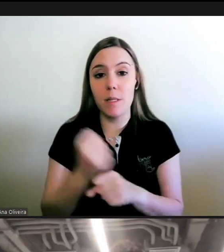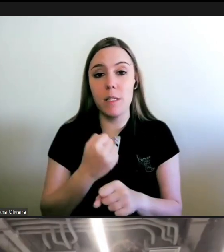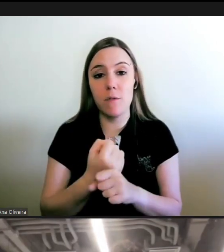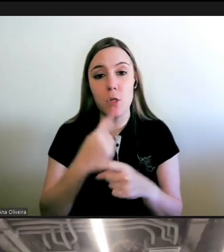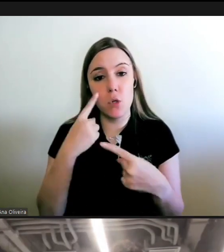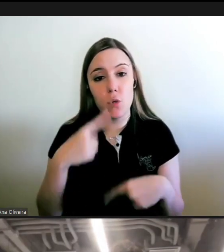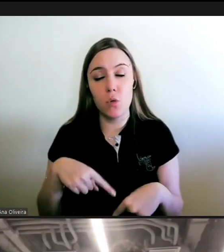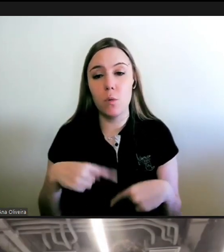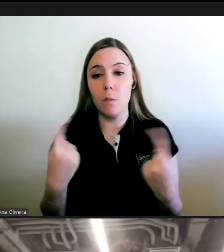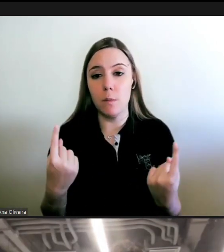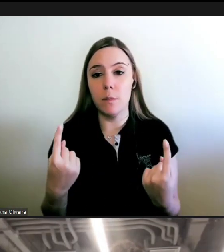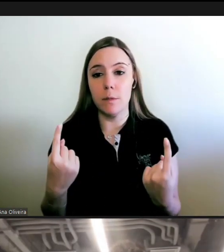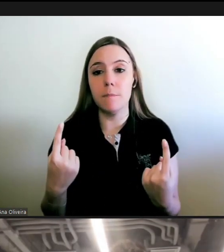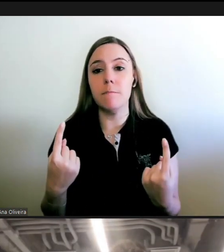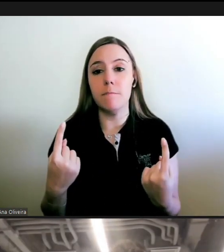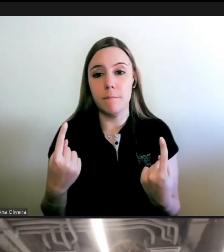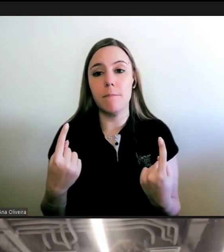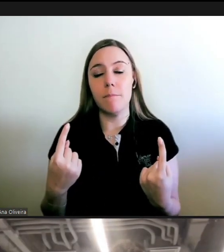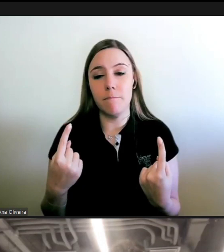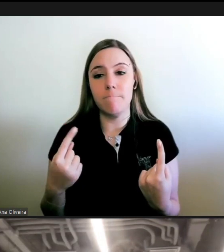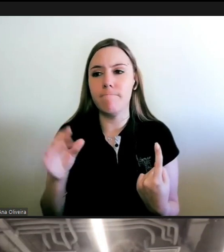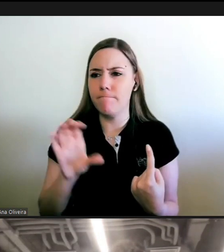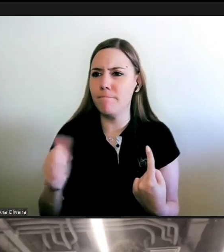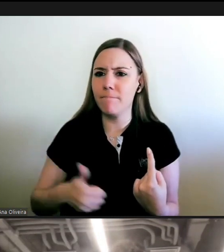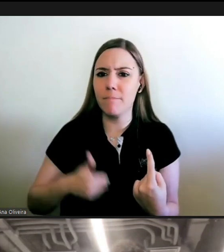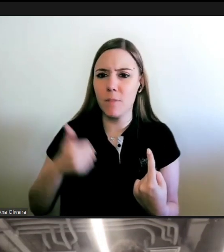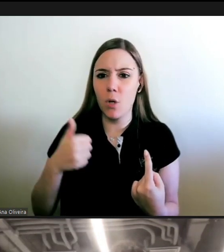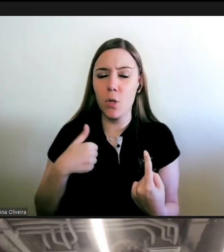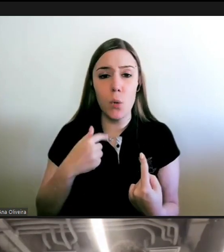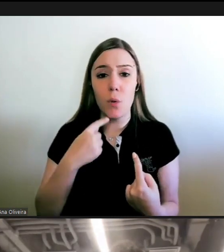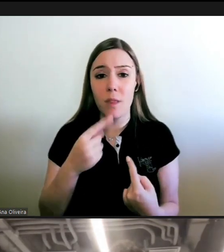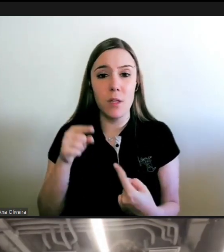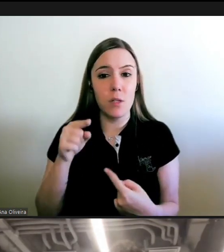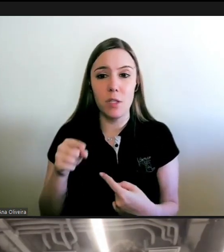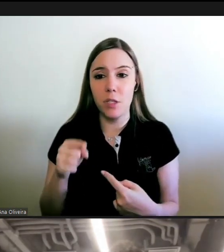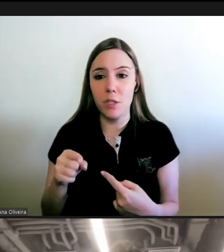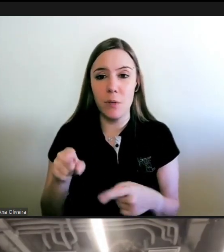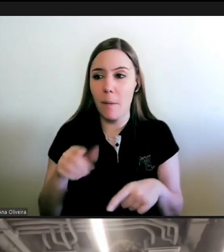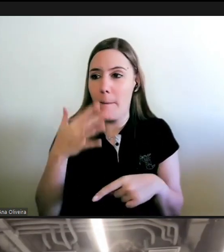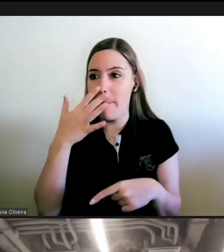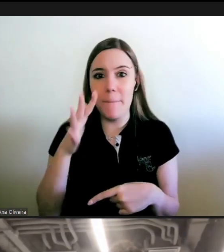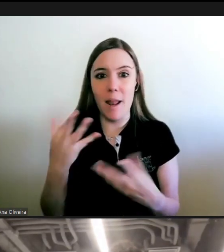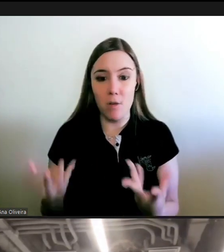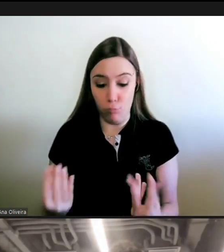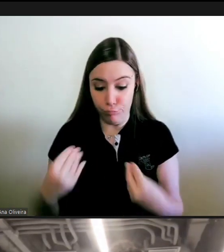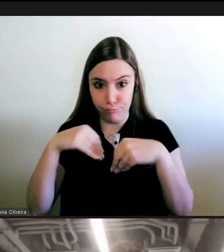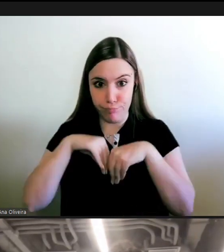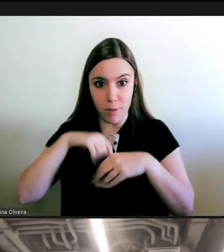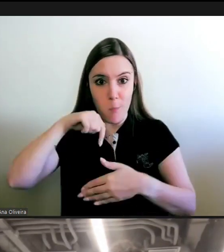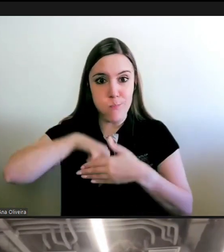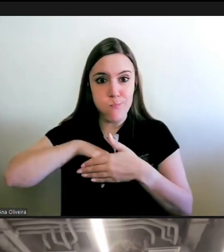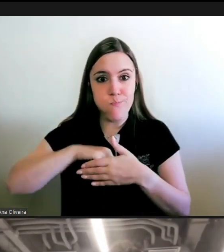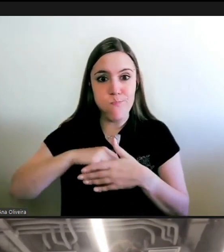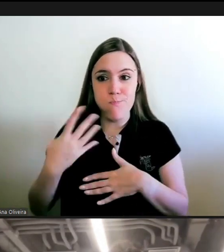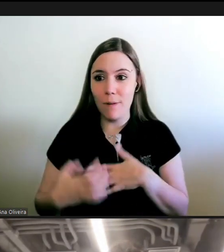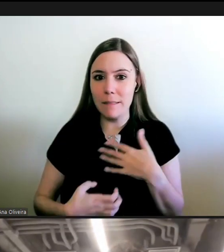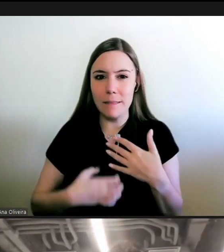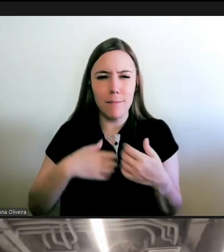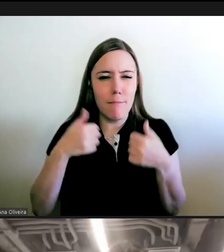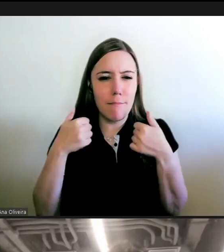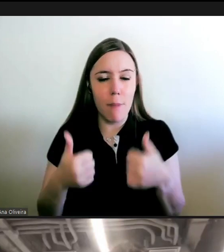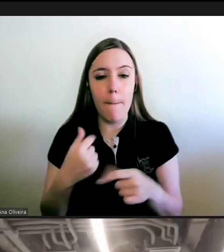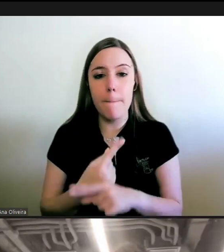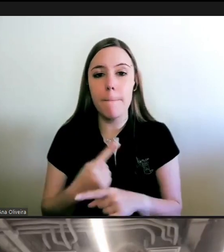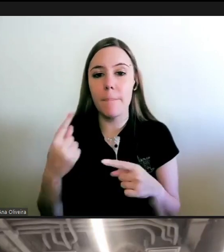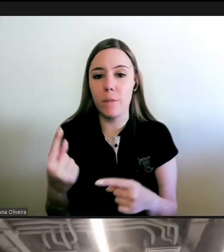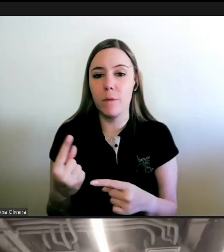do melhor. Isto, eu costumo dizer na brincadeira que isto é um bicho que se mete na gente, é do melhor que se pode ter, porque a